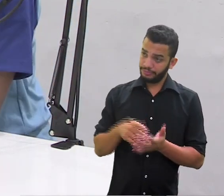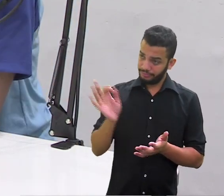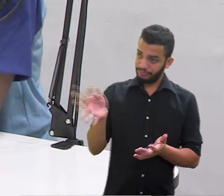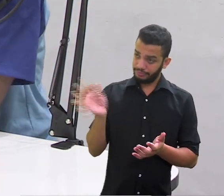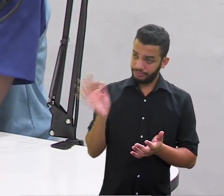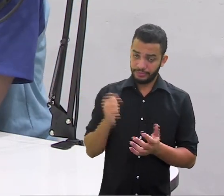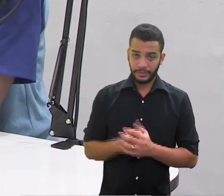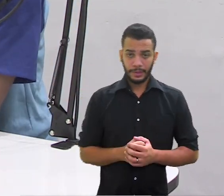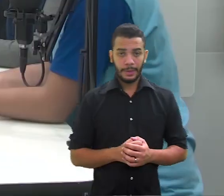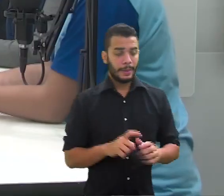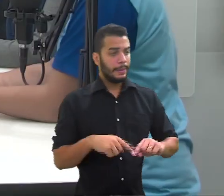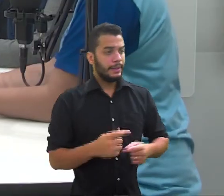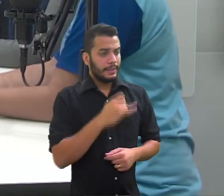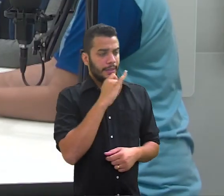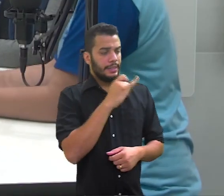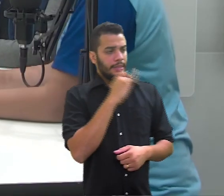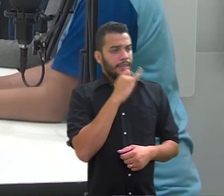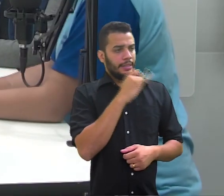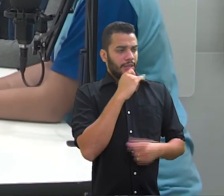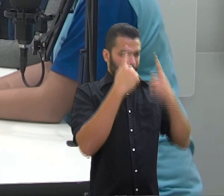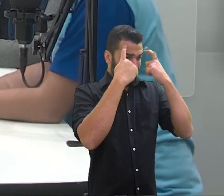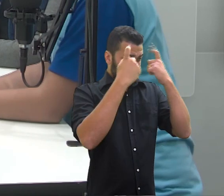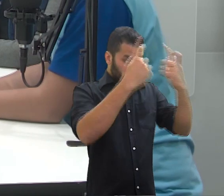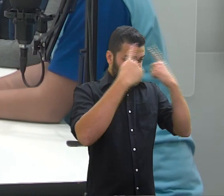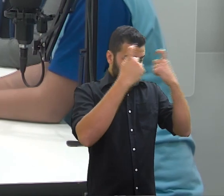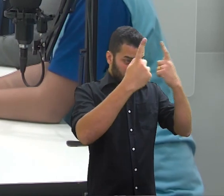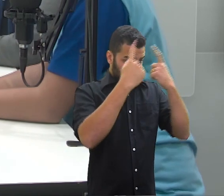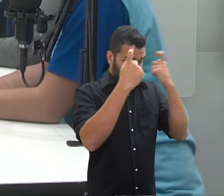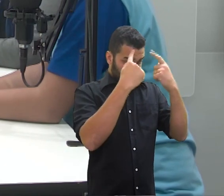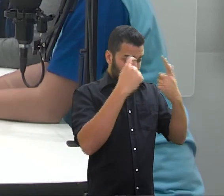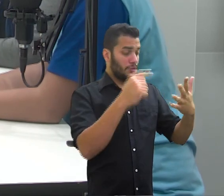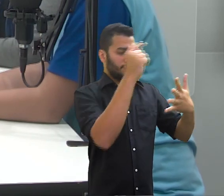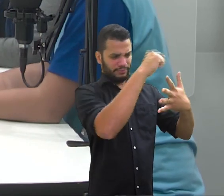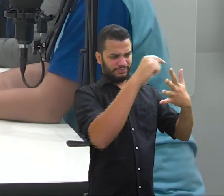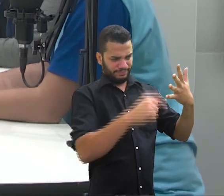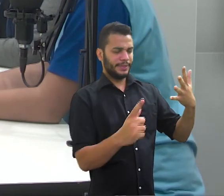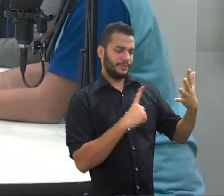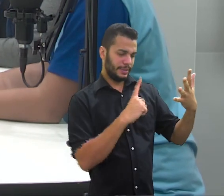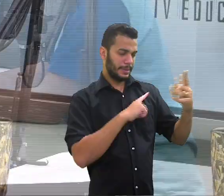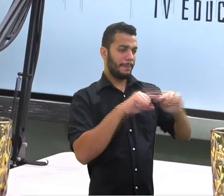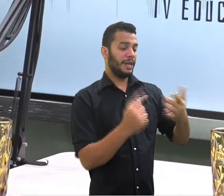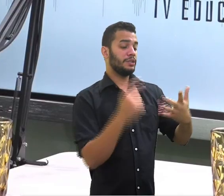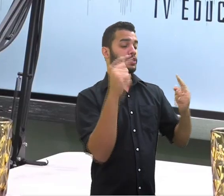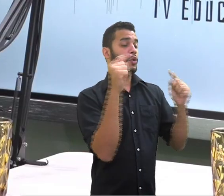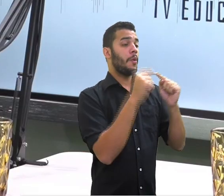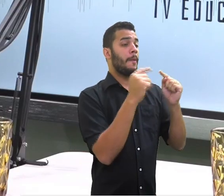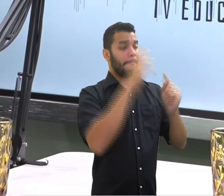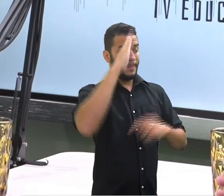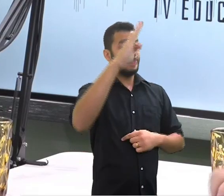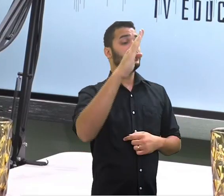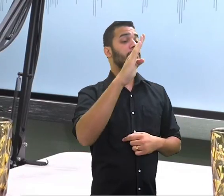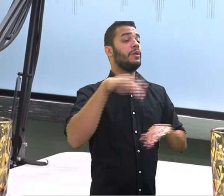E assim, qual é a forma mais comum de violência nas escolas entre os estudantes e funcionários? Olha, a